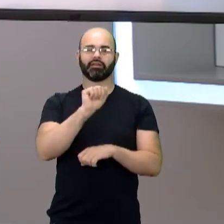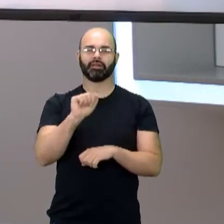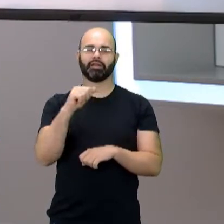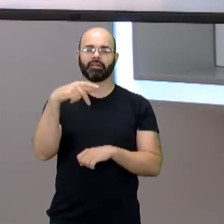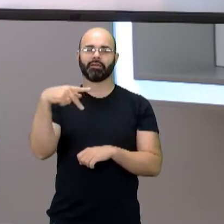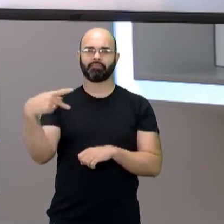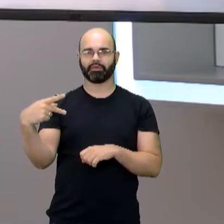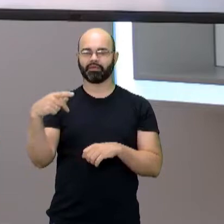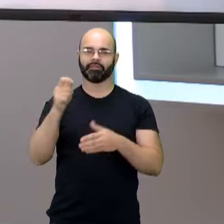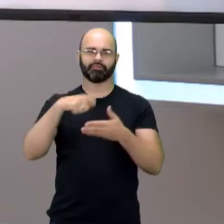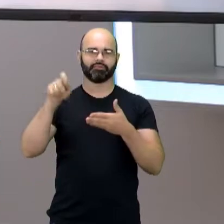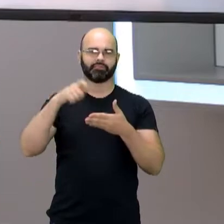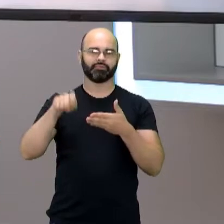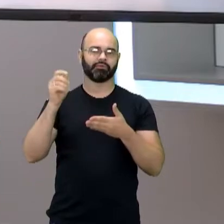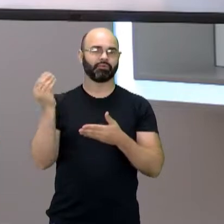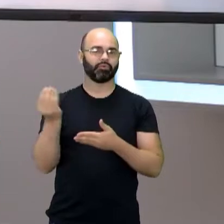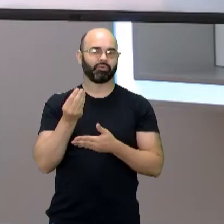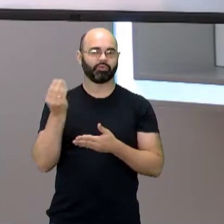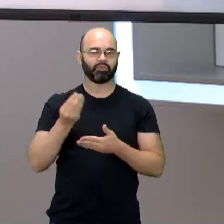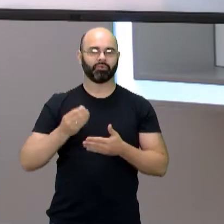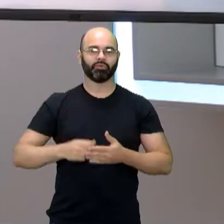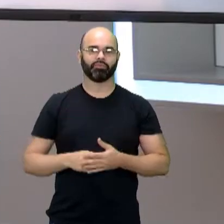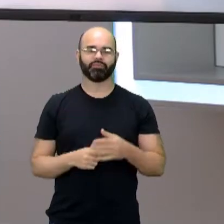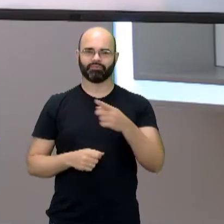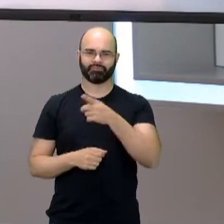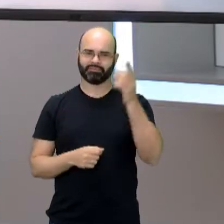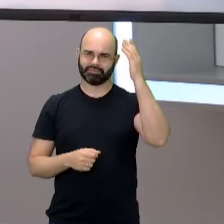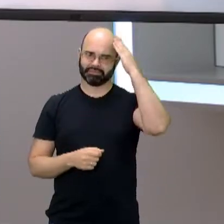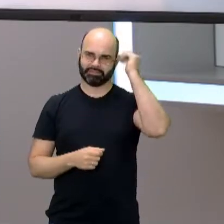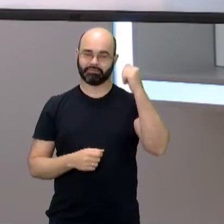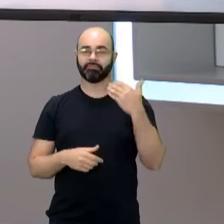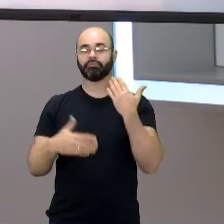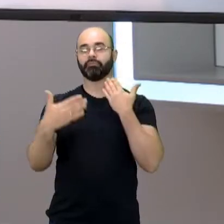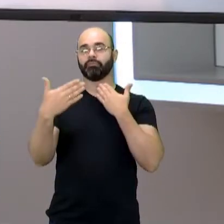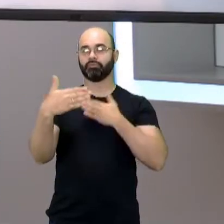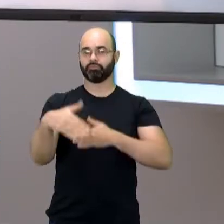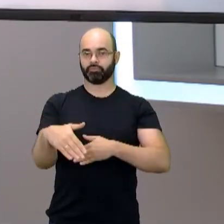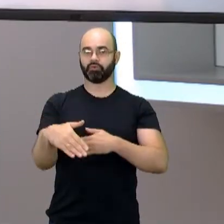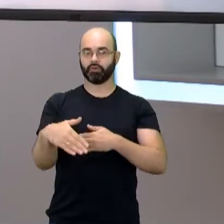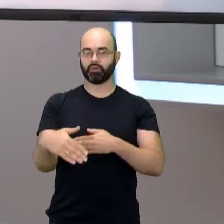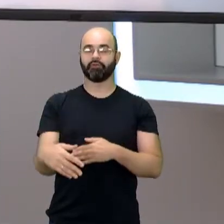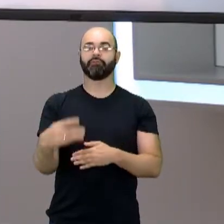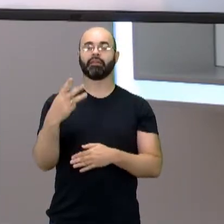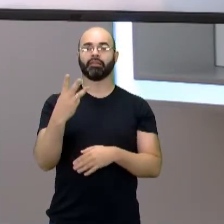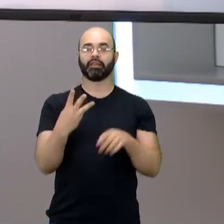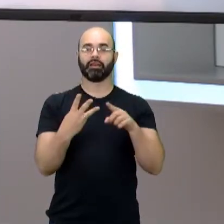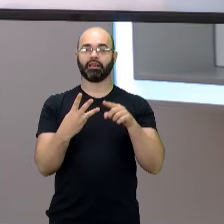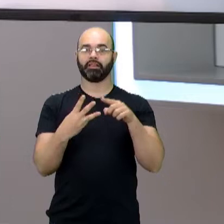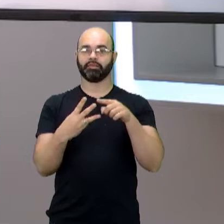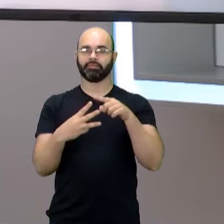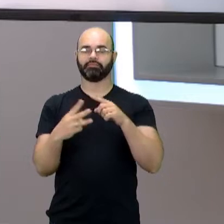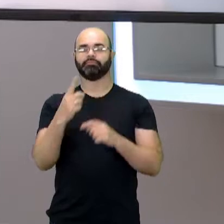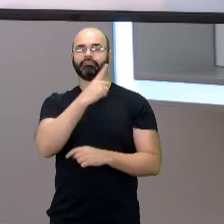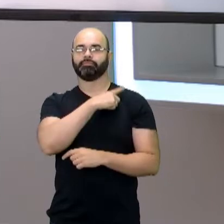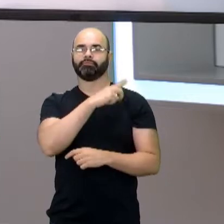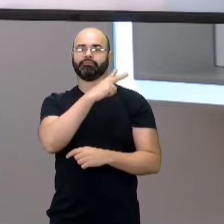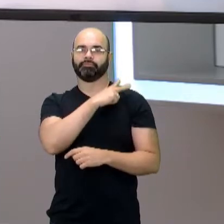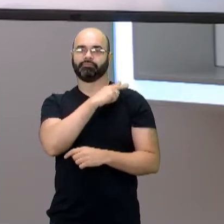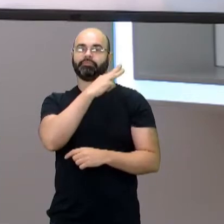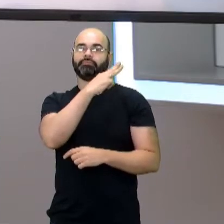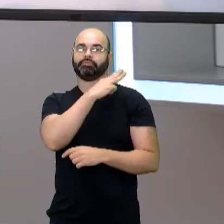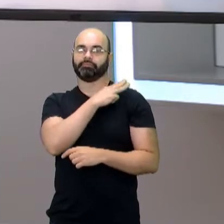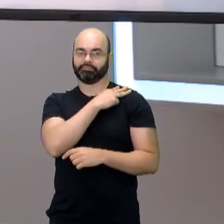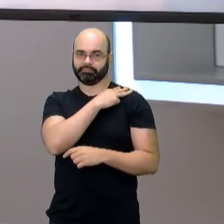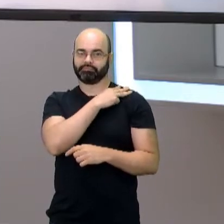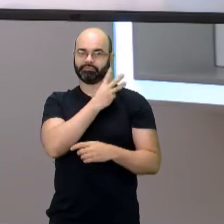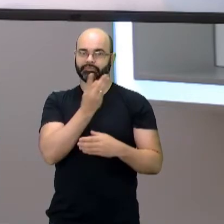Como vocês sabem, agora essa prova, ela contempla as 3 séries, primeira, segunda e terceira série do ensino médio.